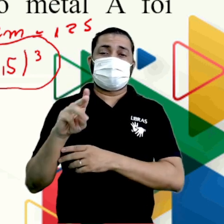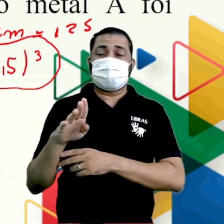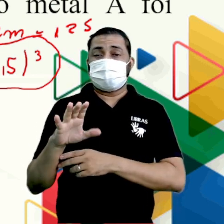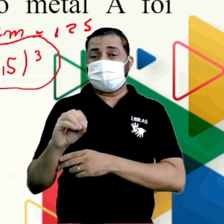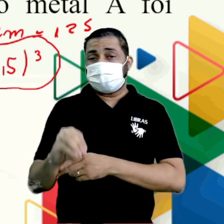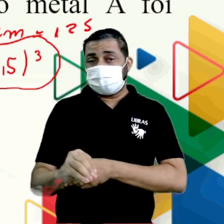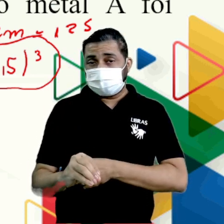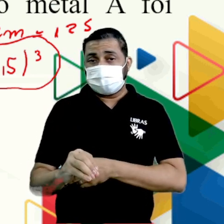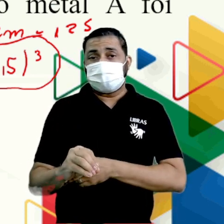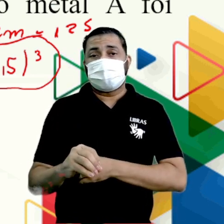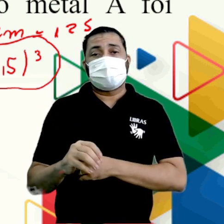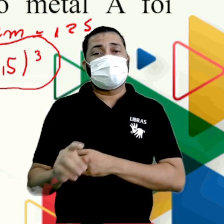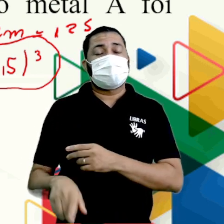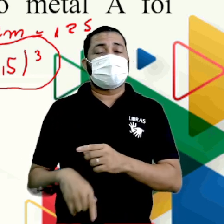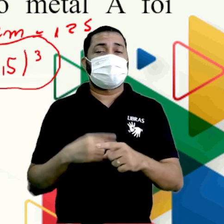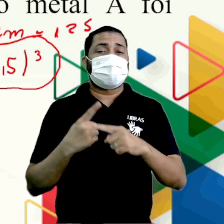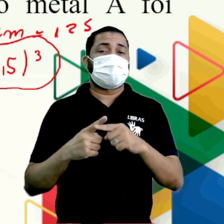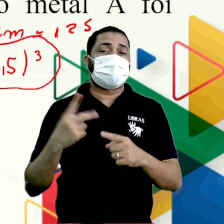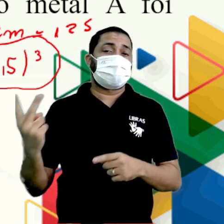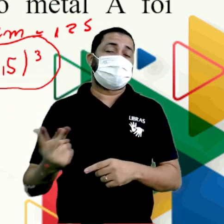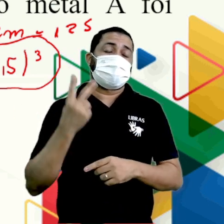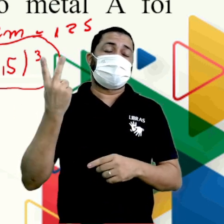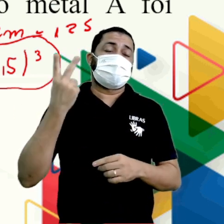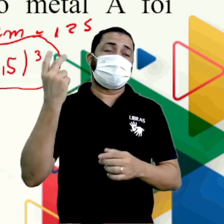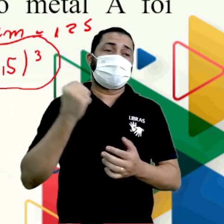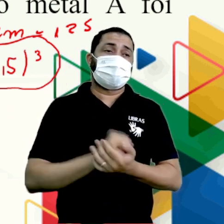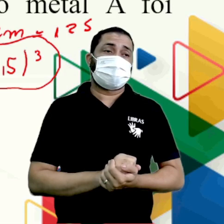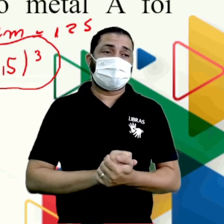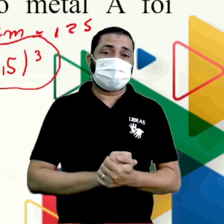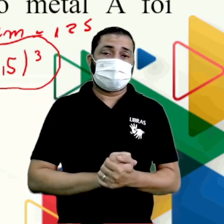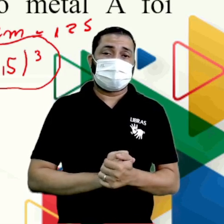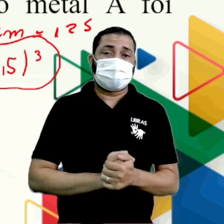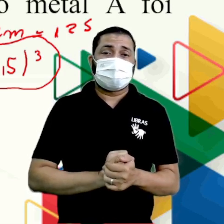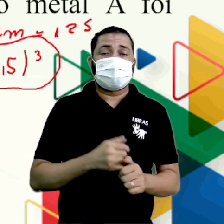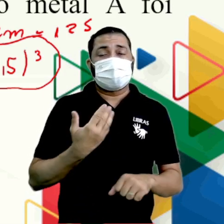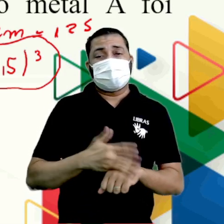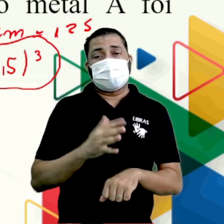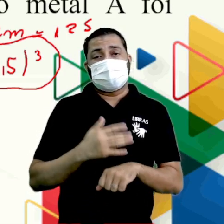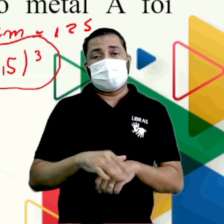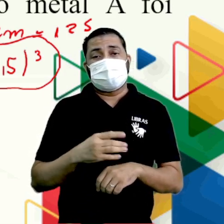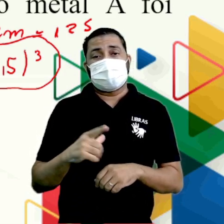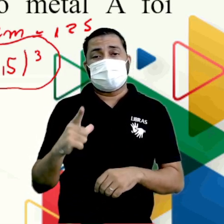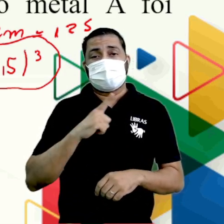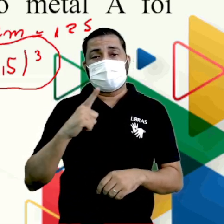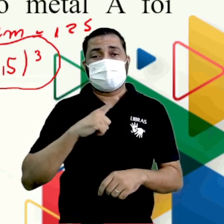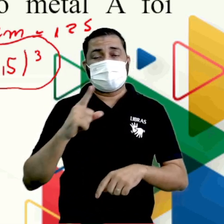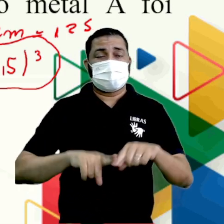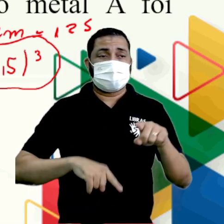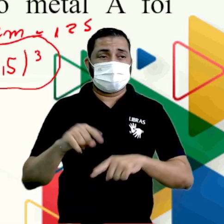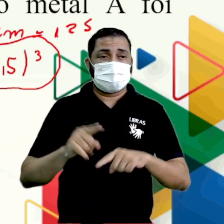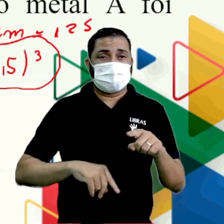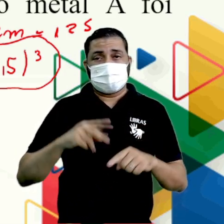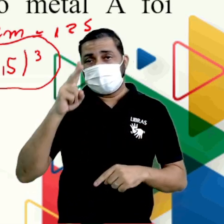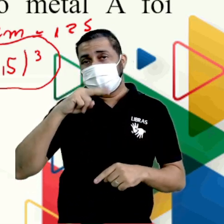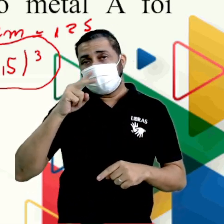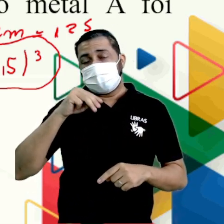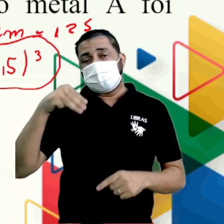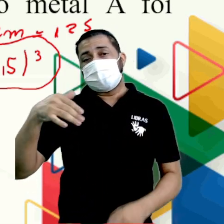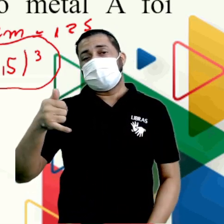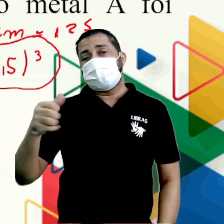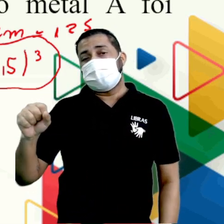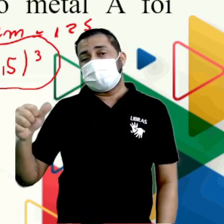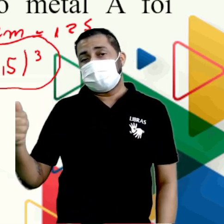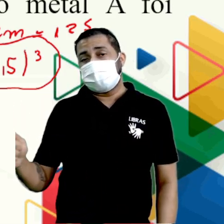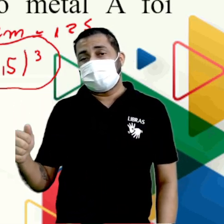cubo ele é mais volumoso. Veja, na prática, eu estou te dizendo que eu tenho materiais de mesma massa, mas